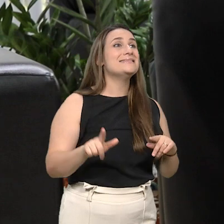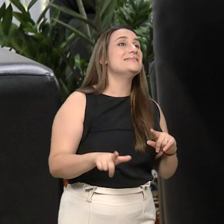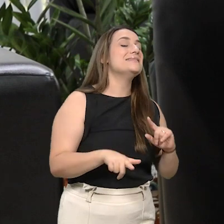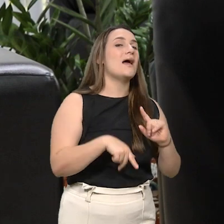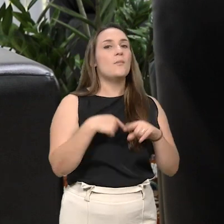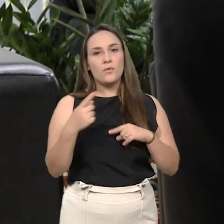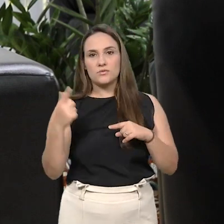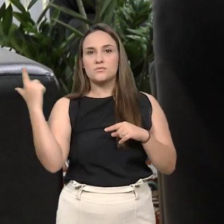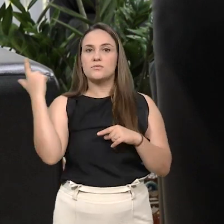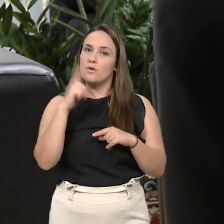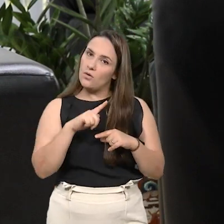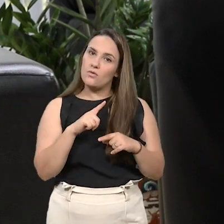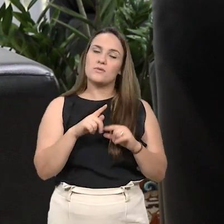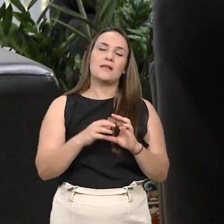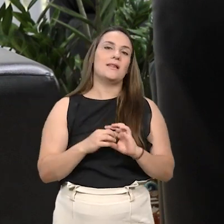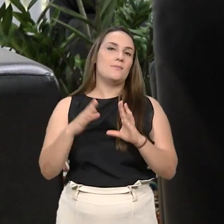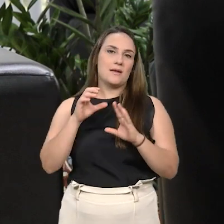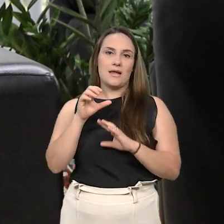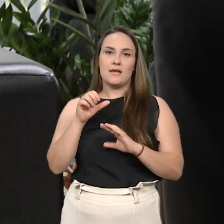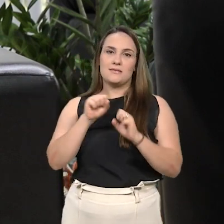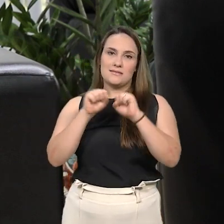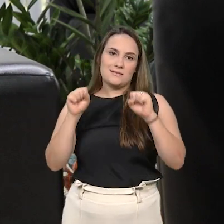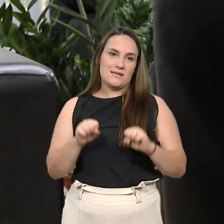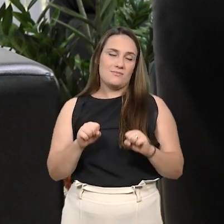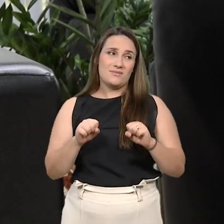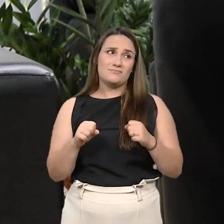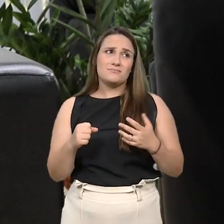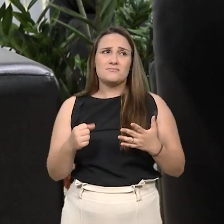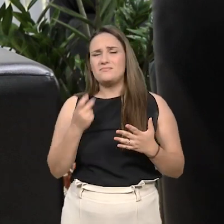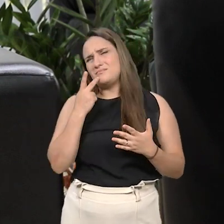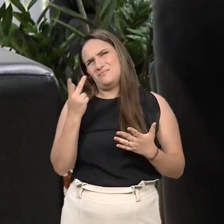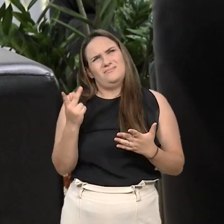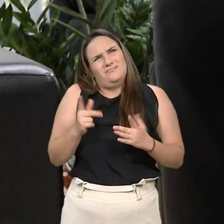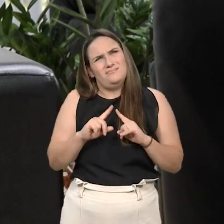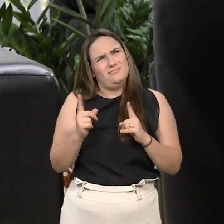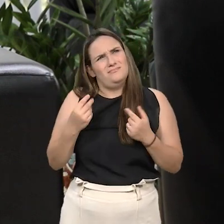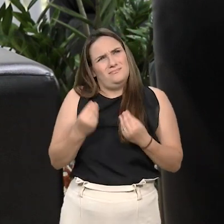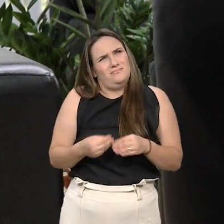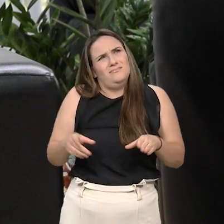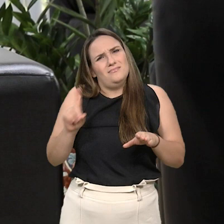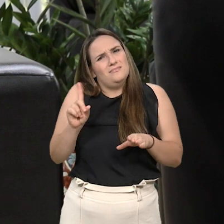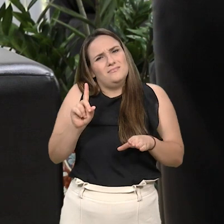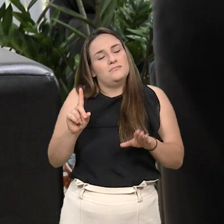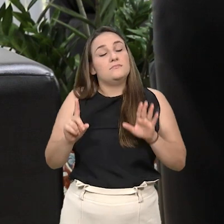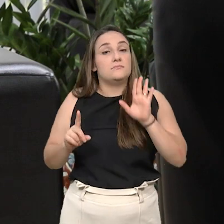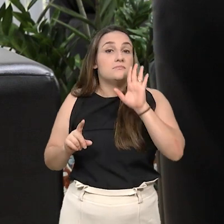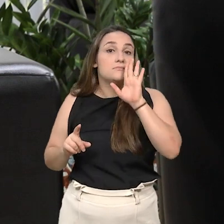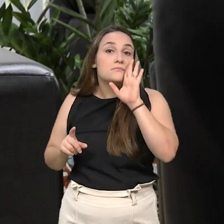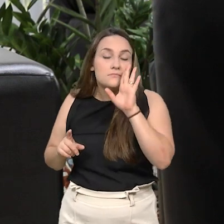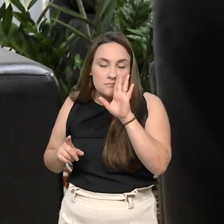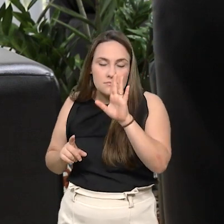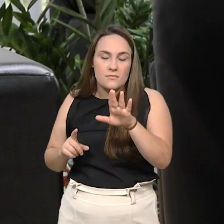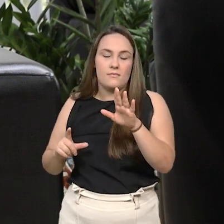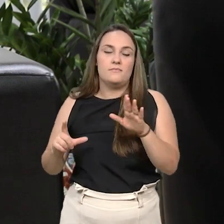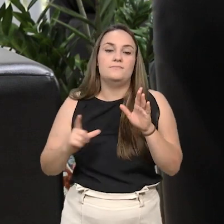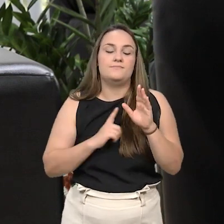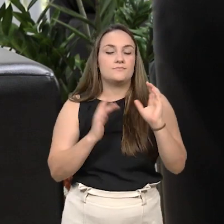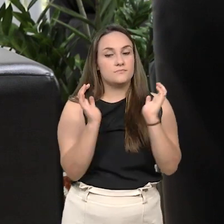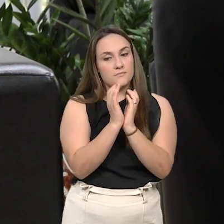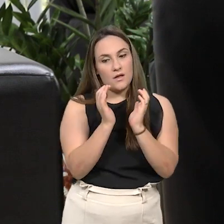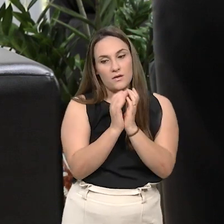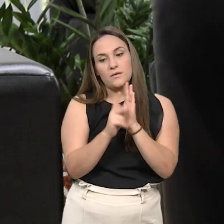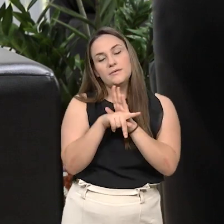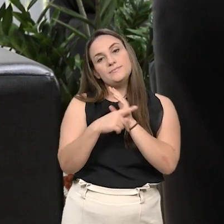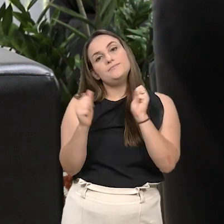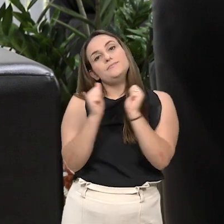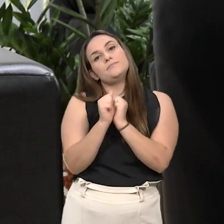bem, a princípio isto não atinge a CPE. Mas a CPE, através de um núcleo, juntamente,